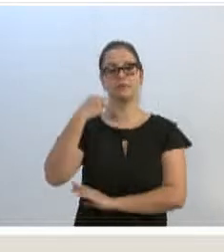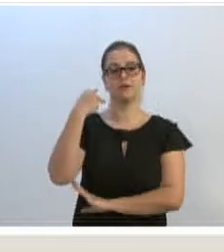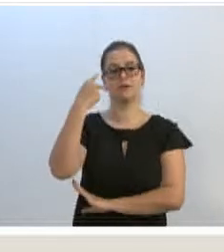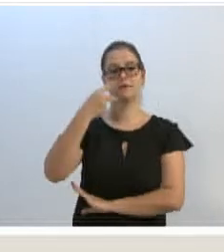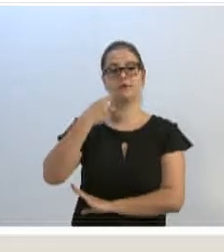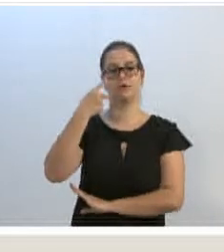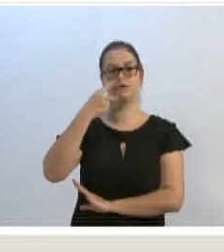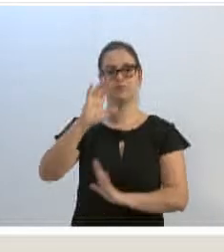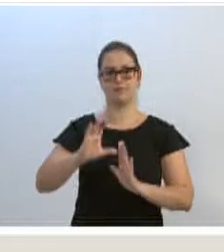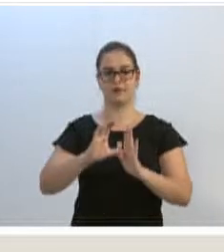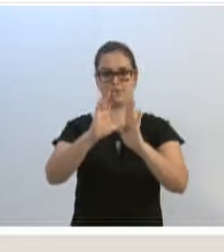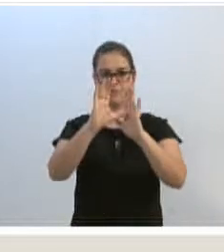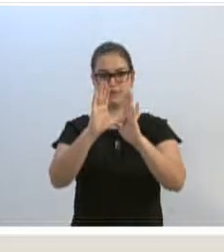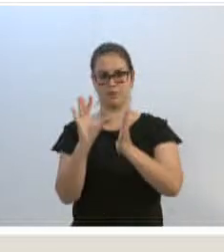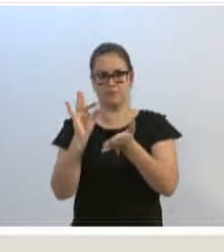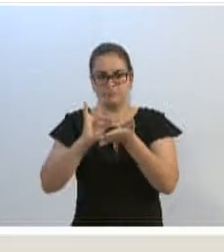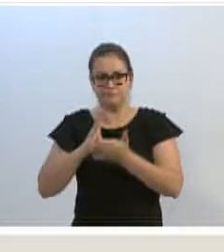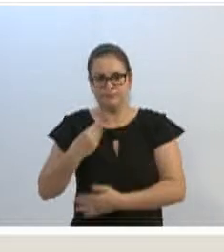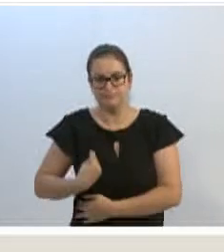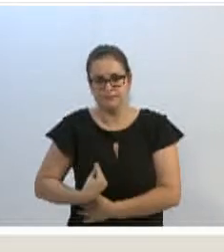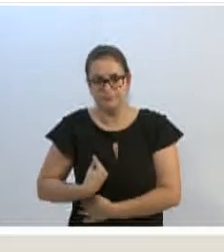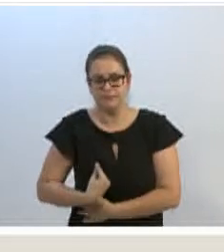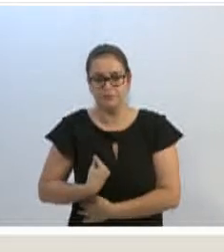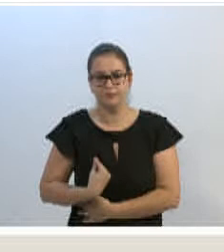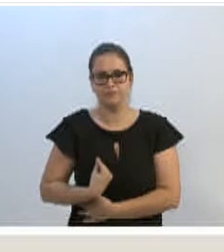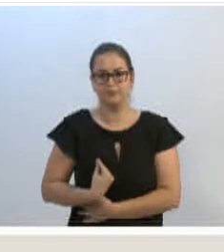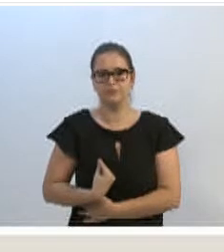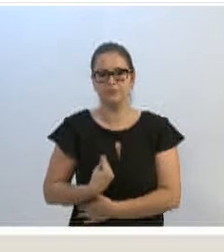Vereador Caminha, o senhor registrou sua presença?